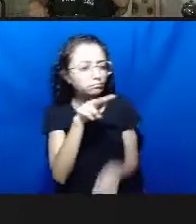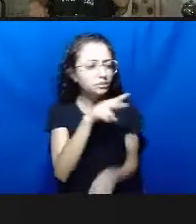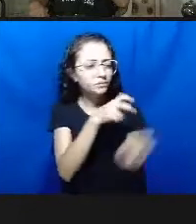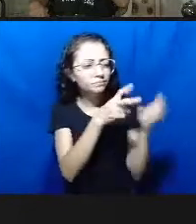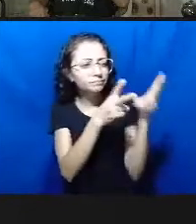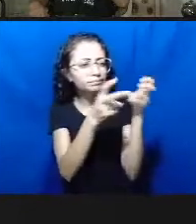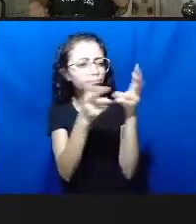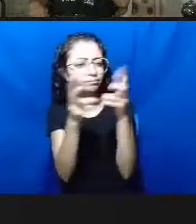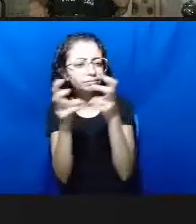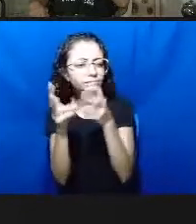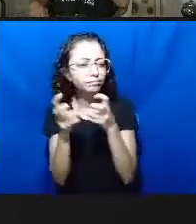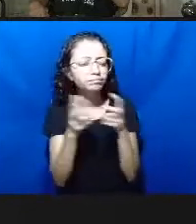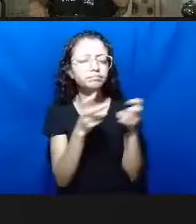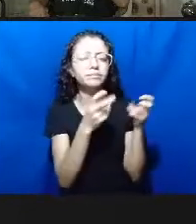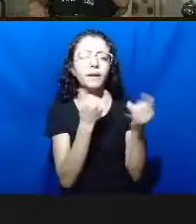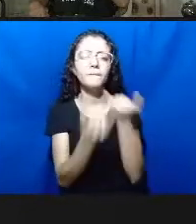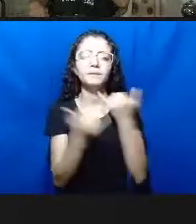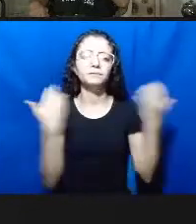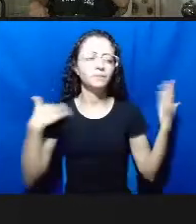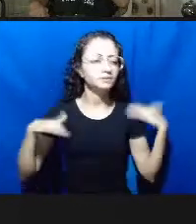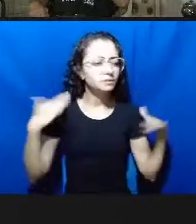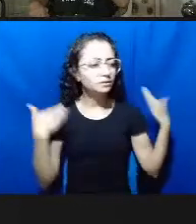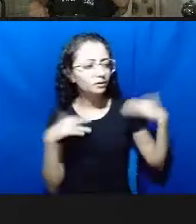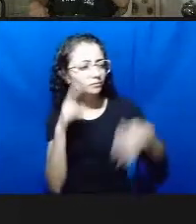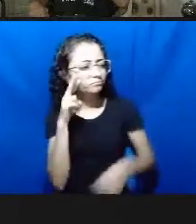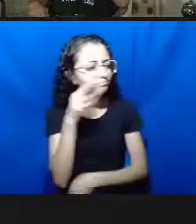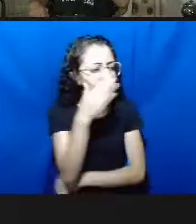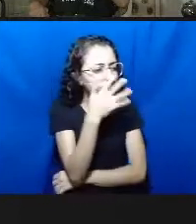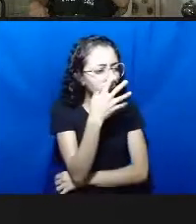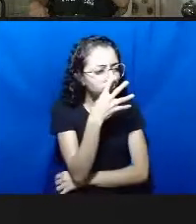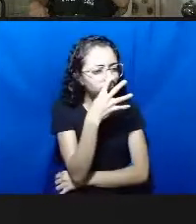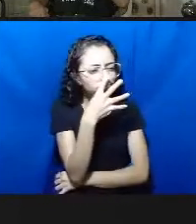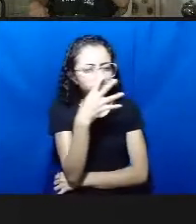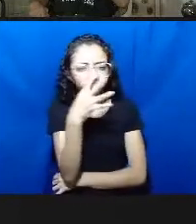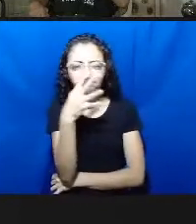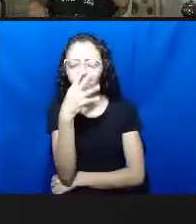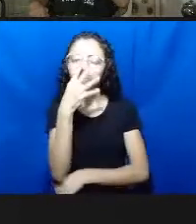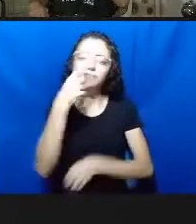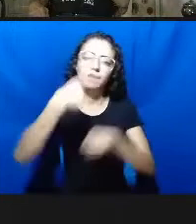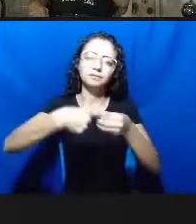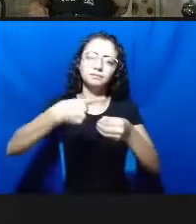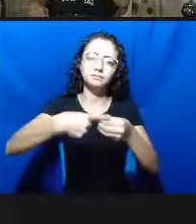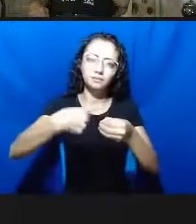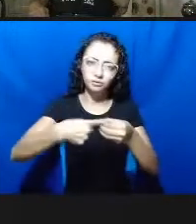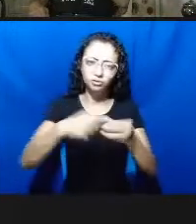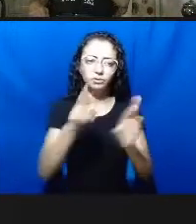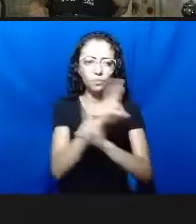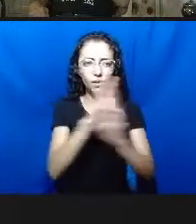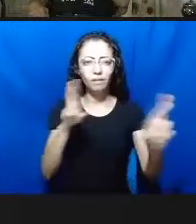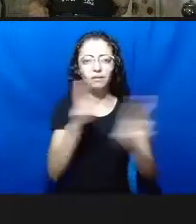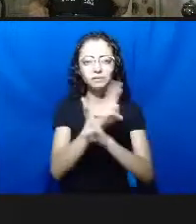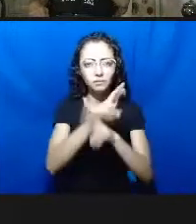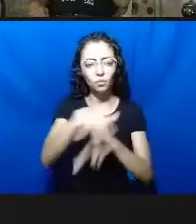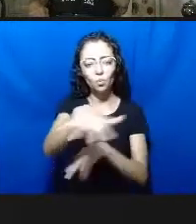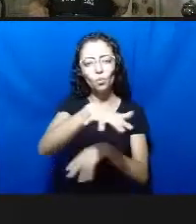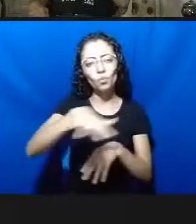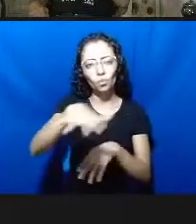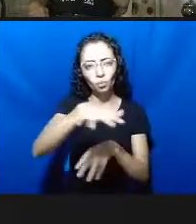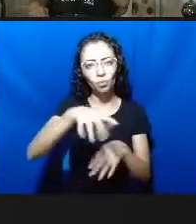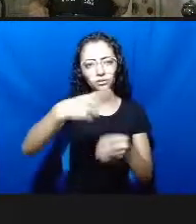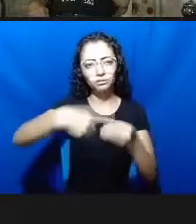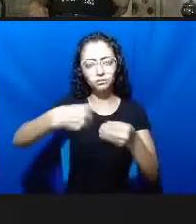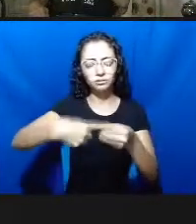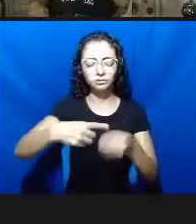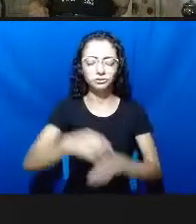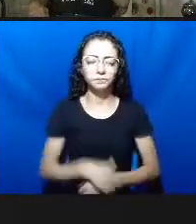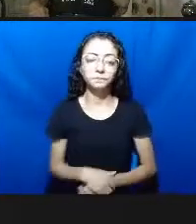que passeia pela paisagem da cidade, é um trabalho que tem uma relação direta com o urbanismo. É um dispositivo óptico